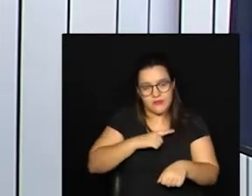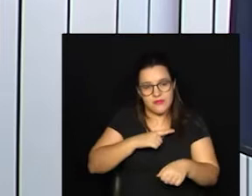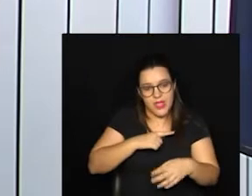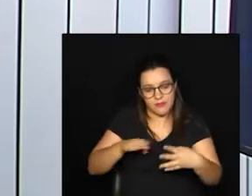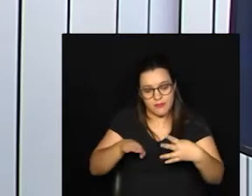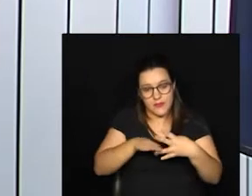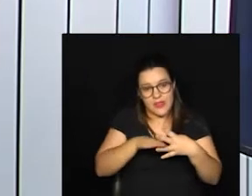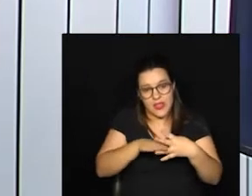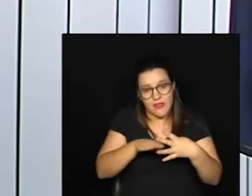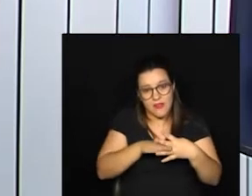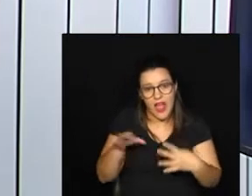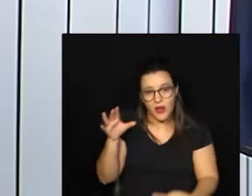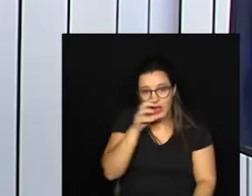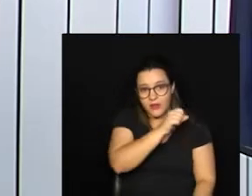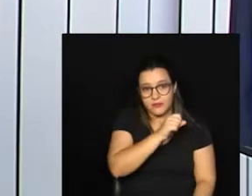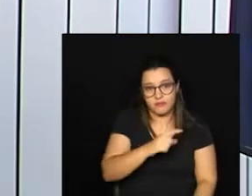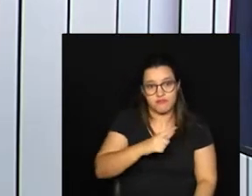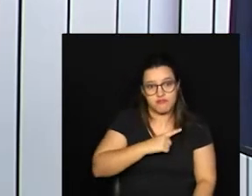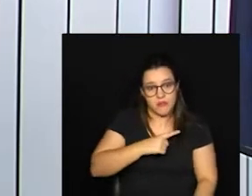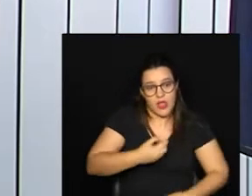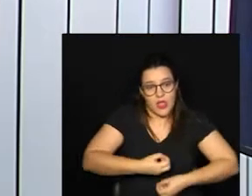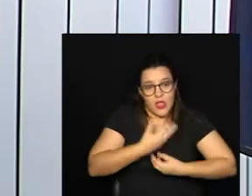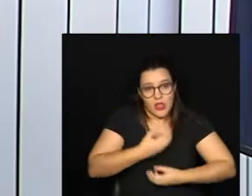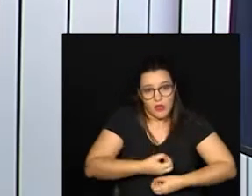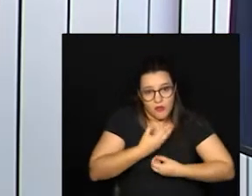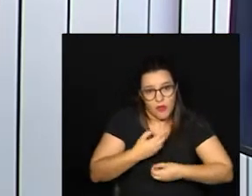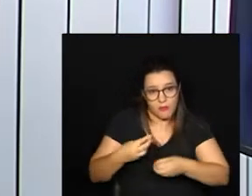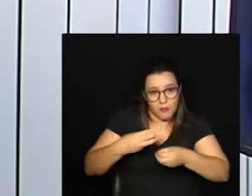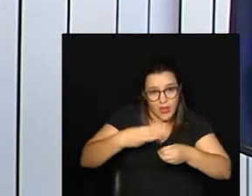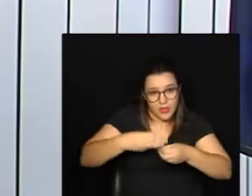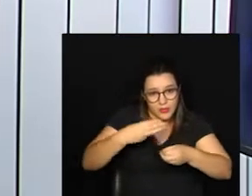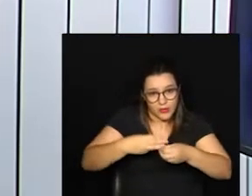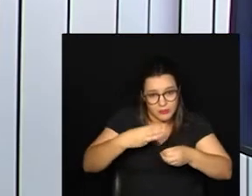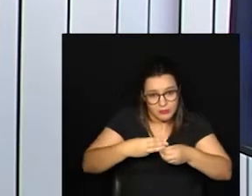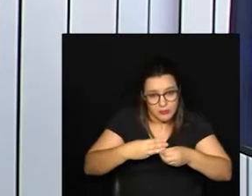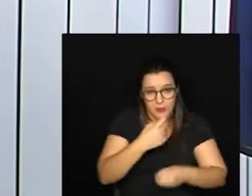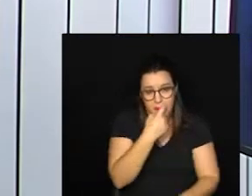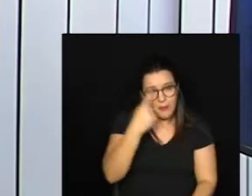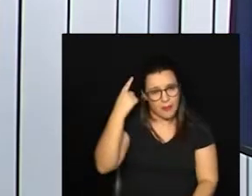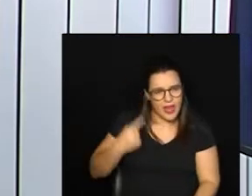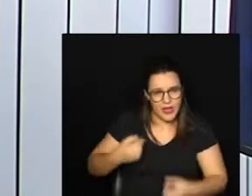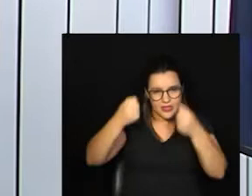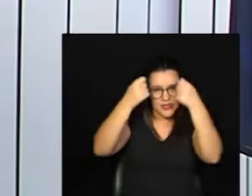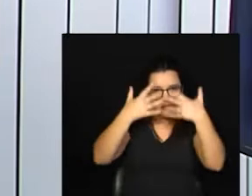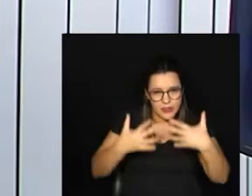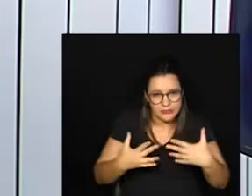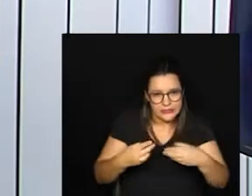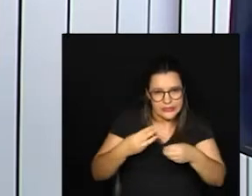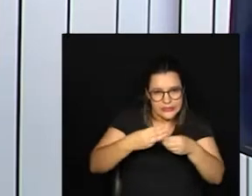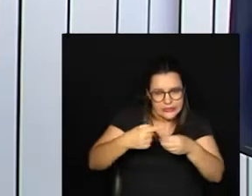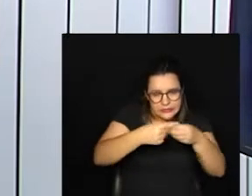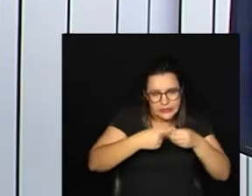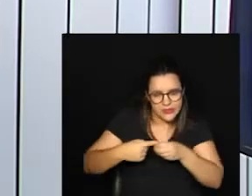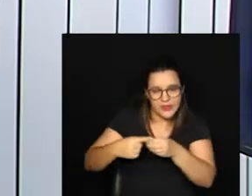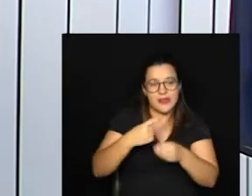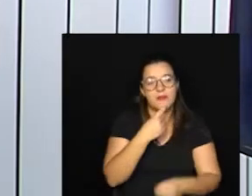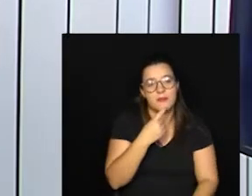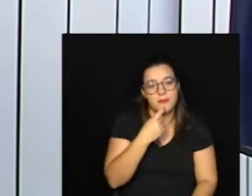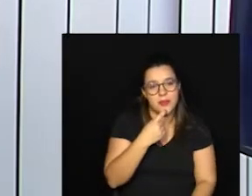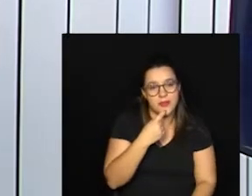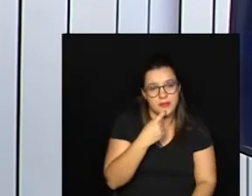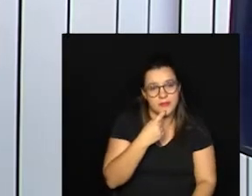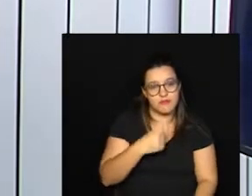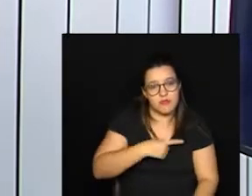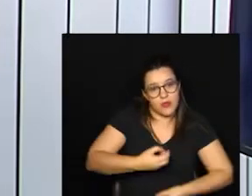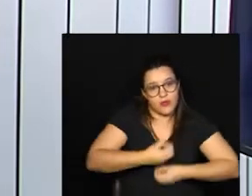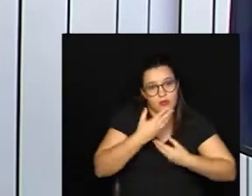na volta, as notícias da metrópole com a Mirna Abreu, tudo o que acontece aqui na cidade de Campinas de mais importante, ela vai trazer as